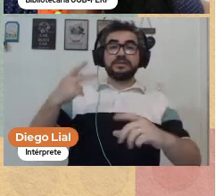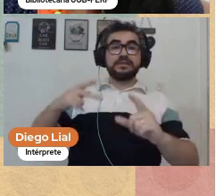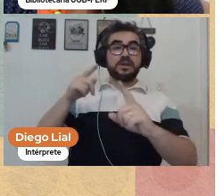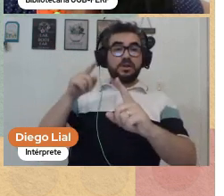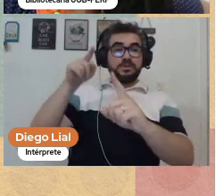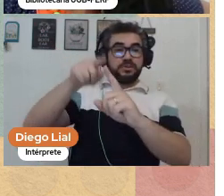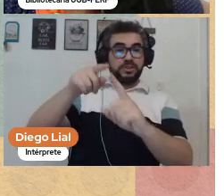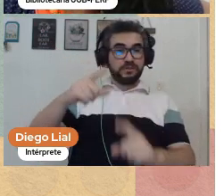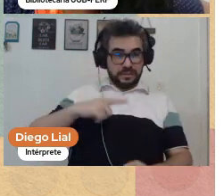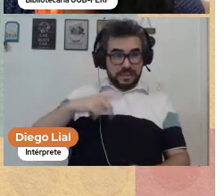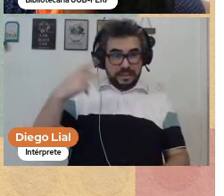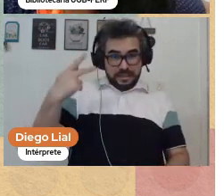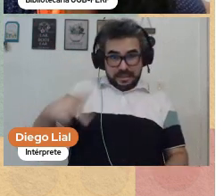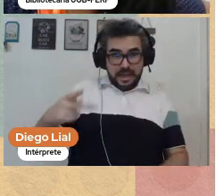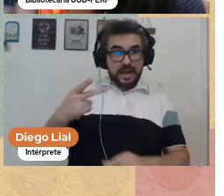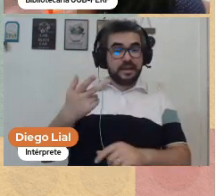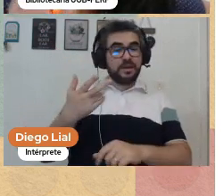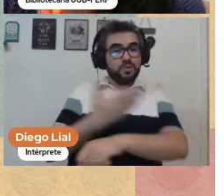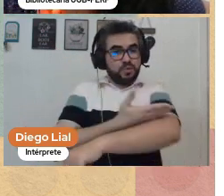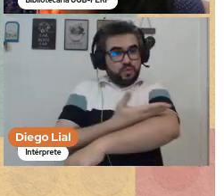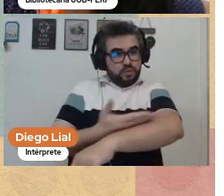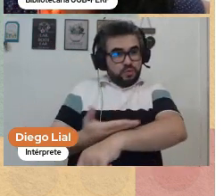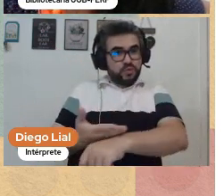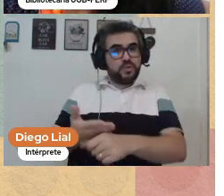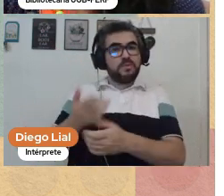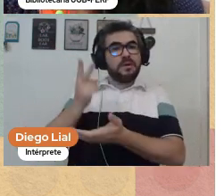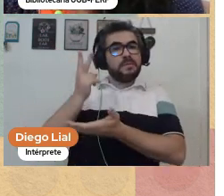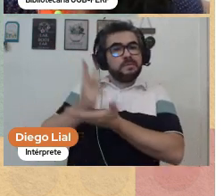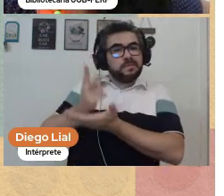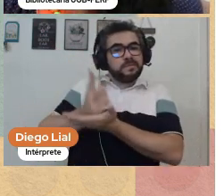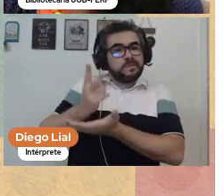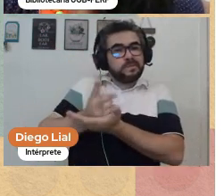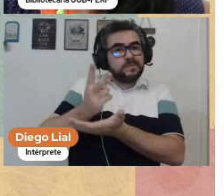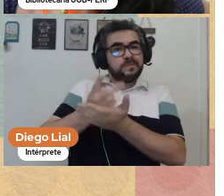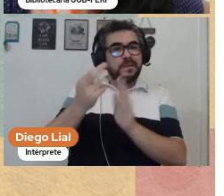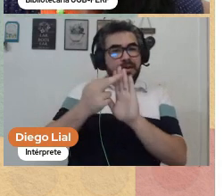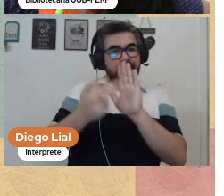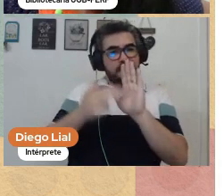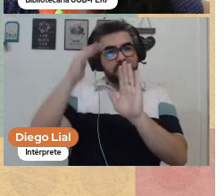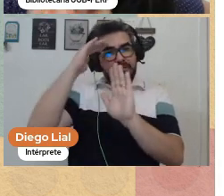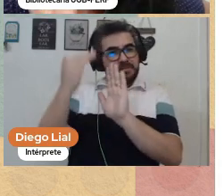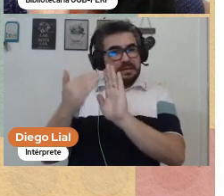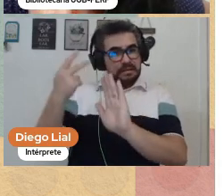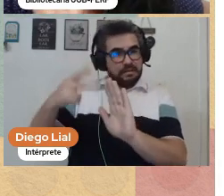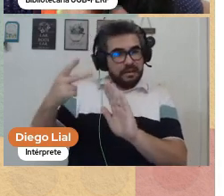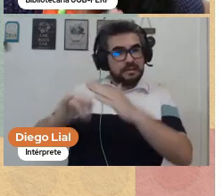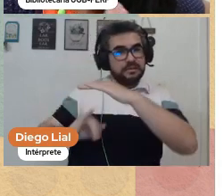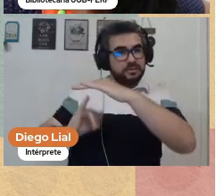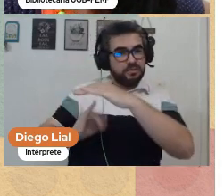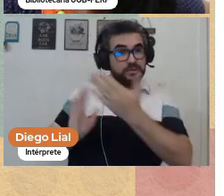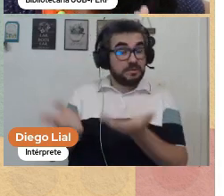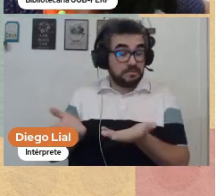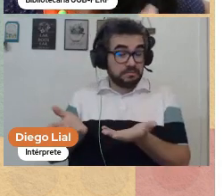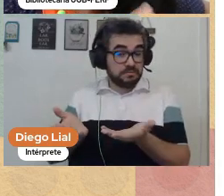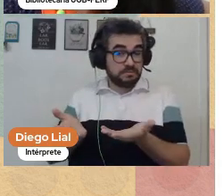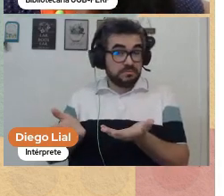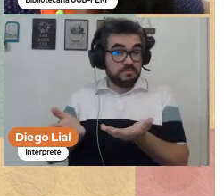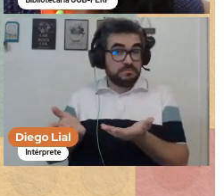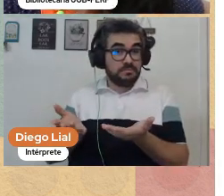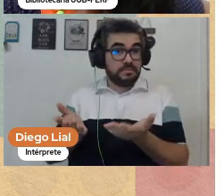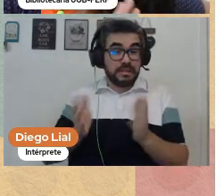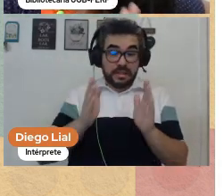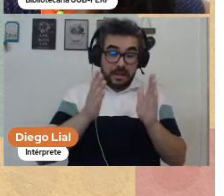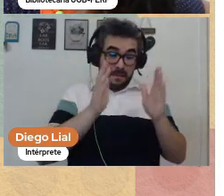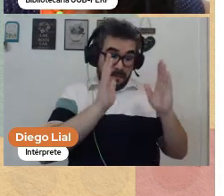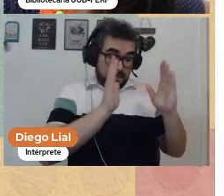o acervo sonoro está contemplado na política de acervos, ou seja, na parte física, na parte da gestão, lá naquele